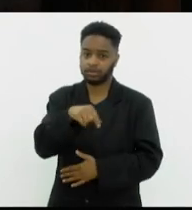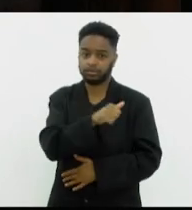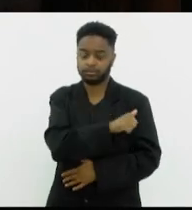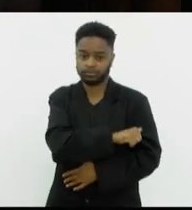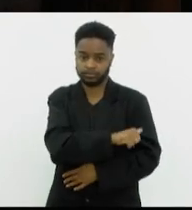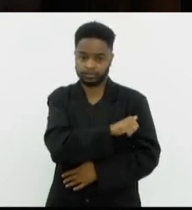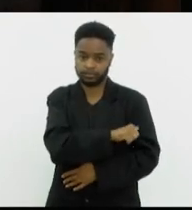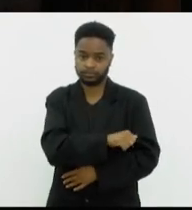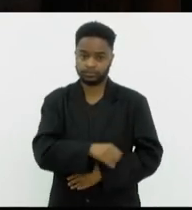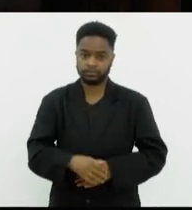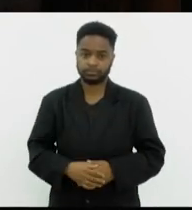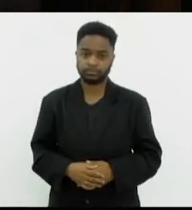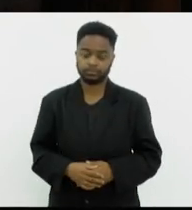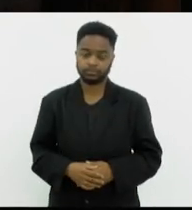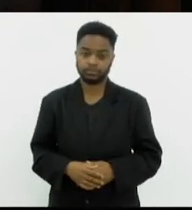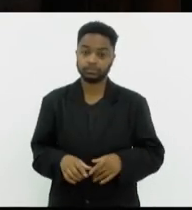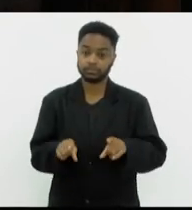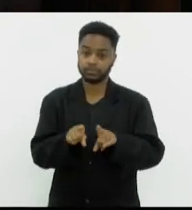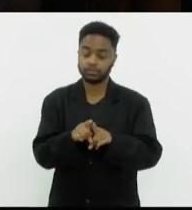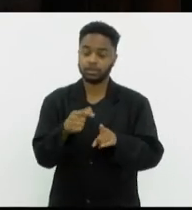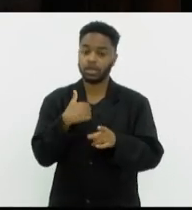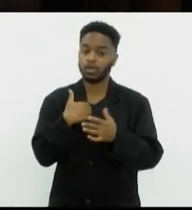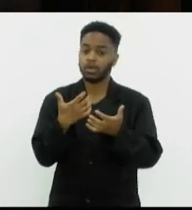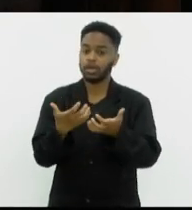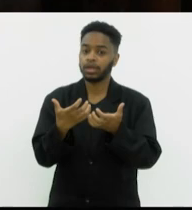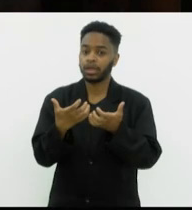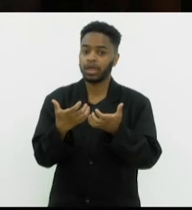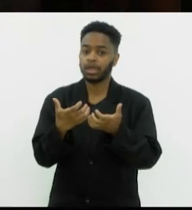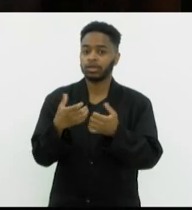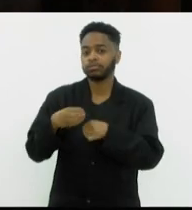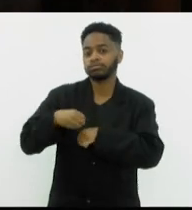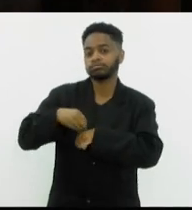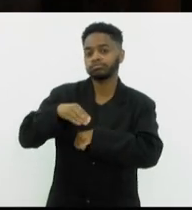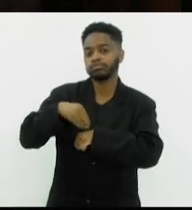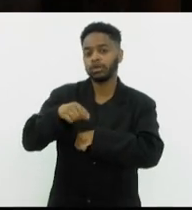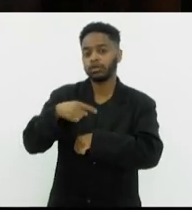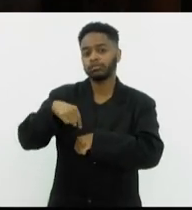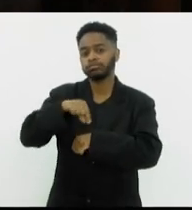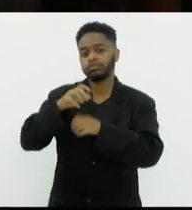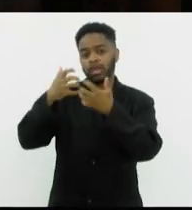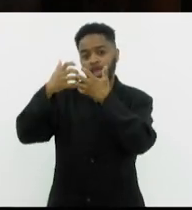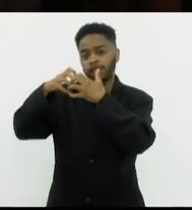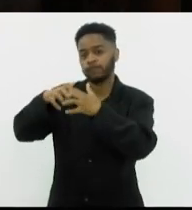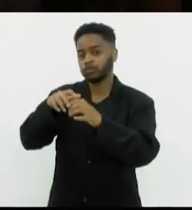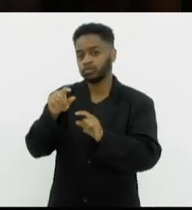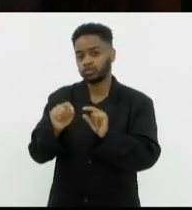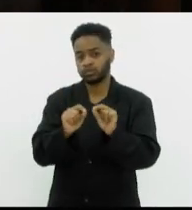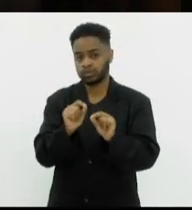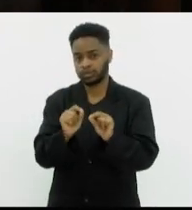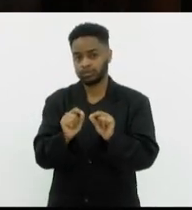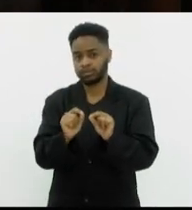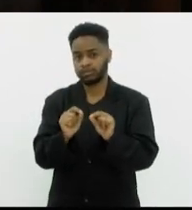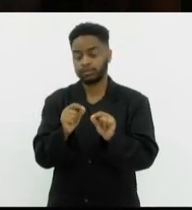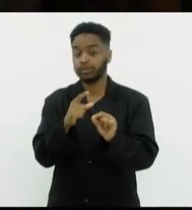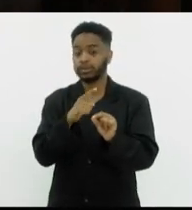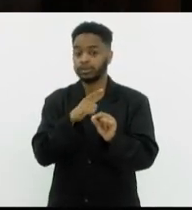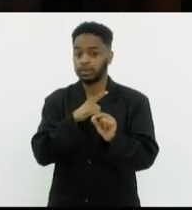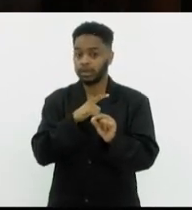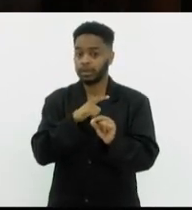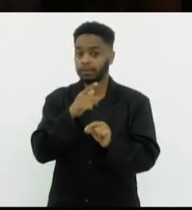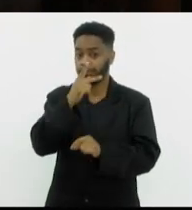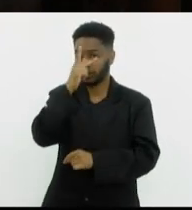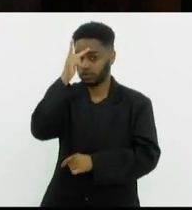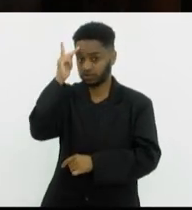E queria trazer aqui para a nossa reflexão, senhor presidente, que tem gente que